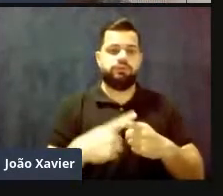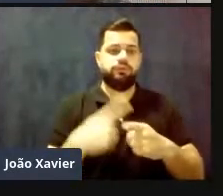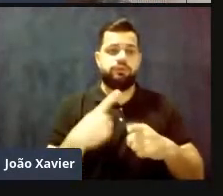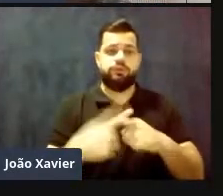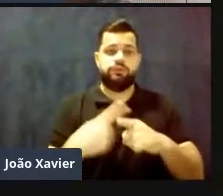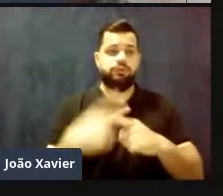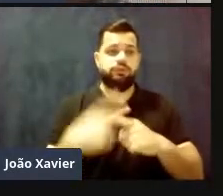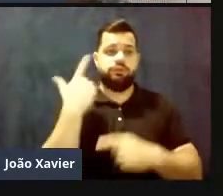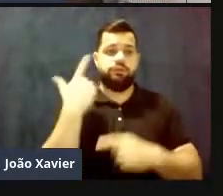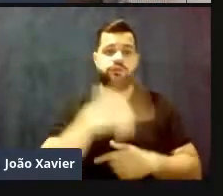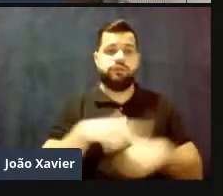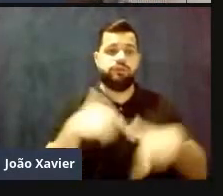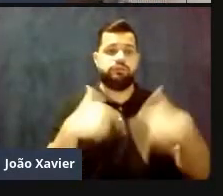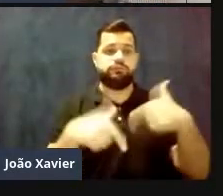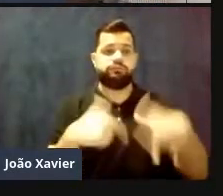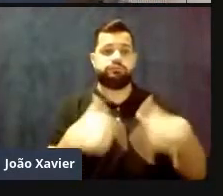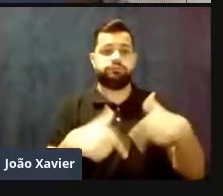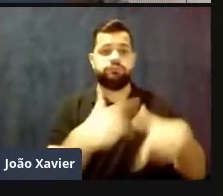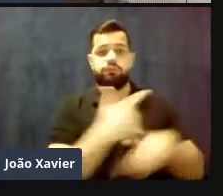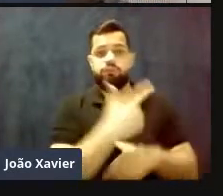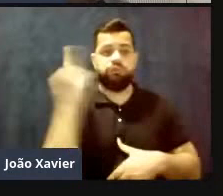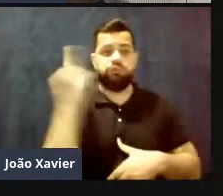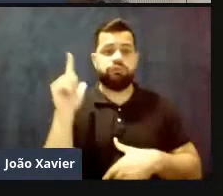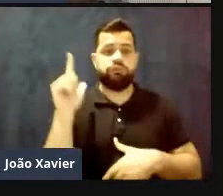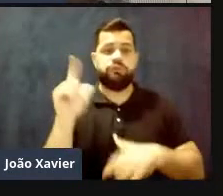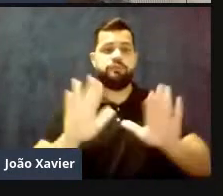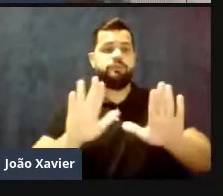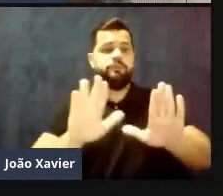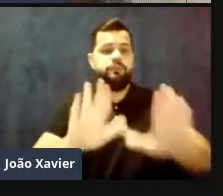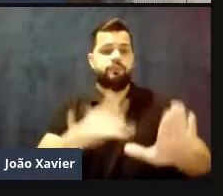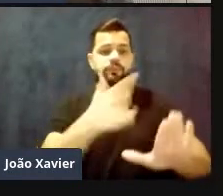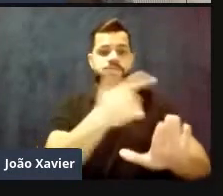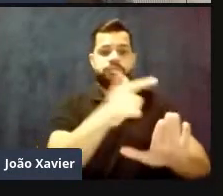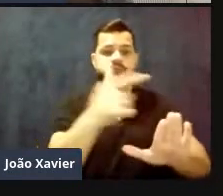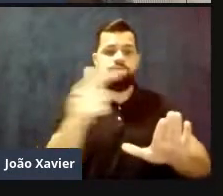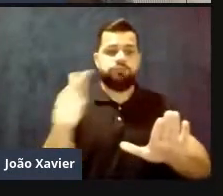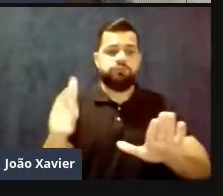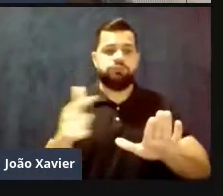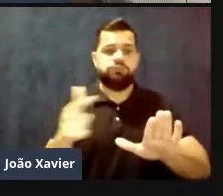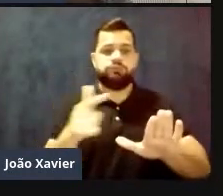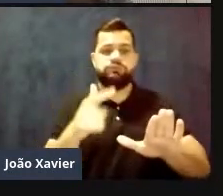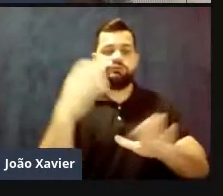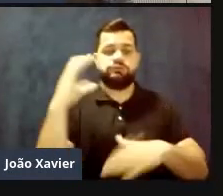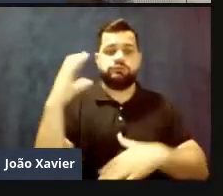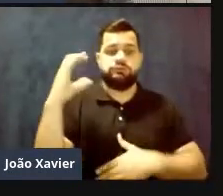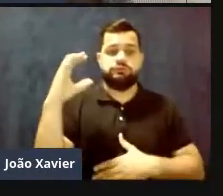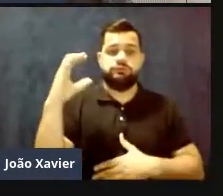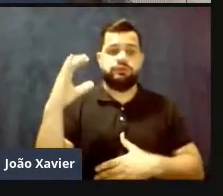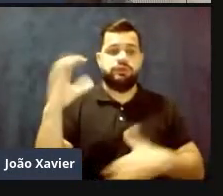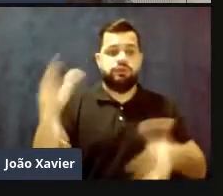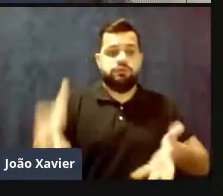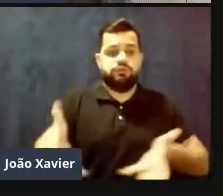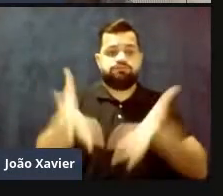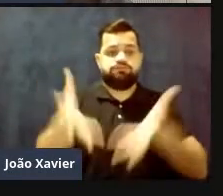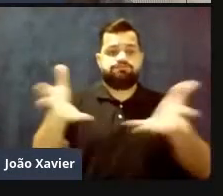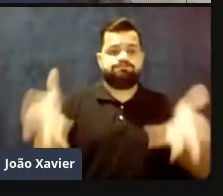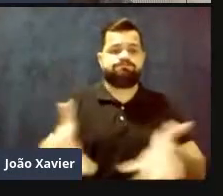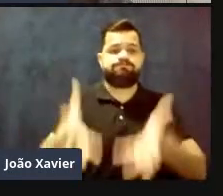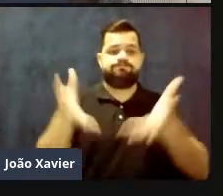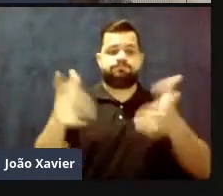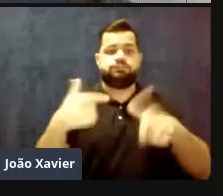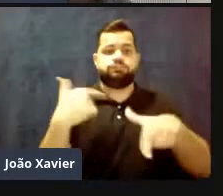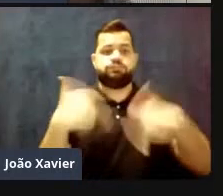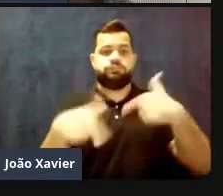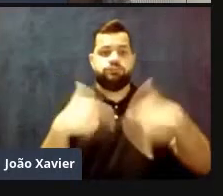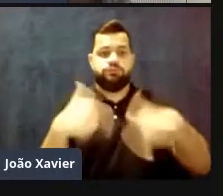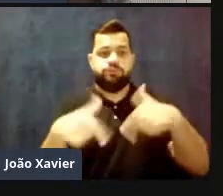embasado em algumas literaturas, mas eu não tinha um escopo científico que me incentivasse a fazer o trabalho beira-leito, como